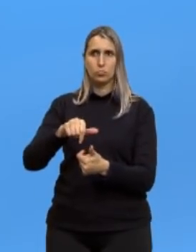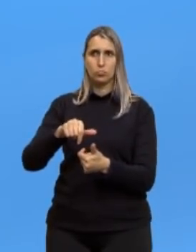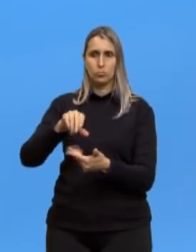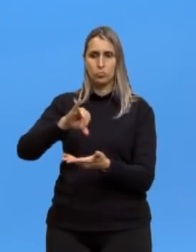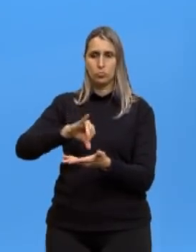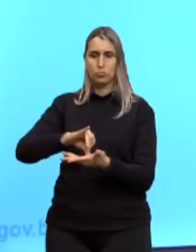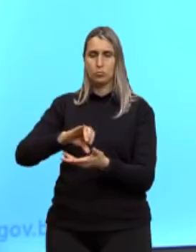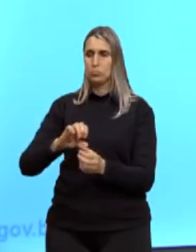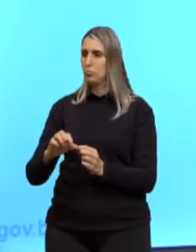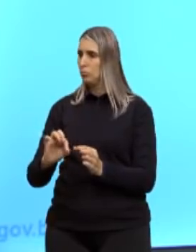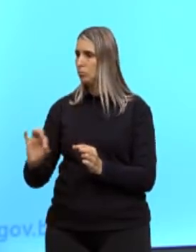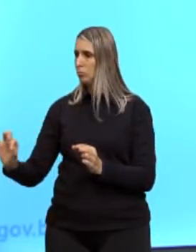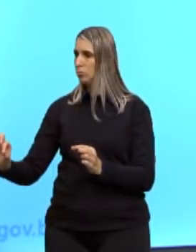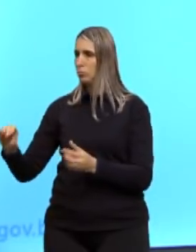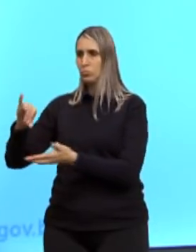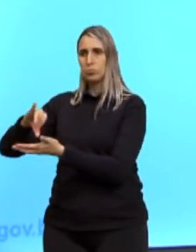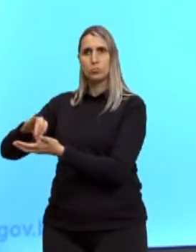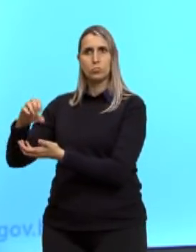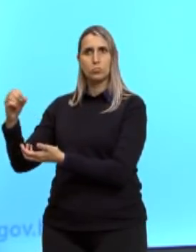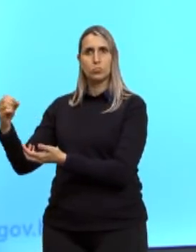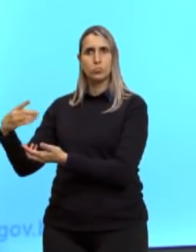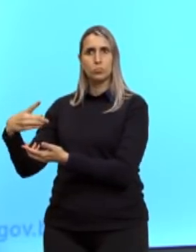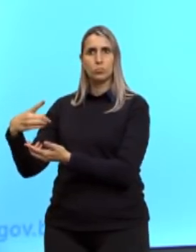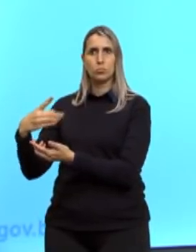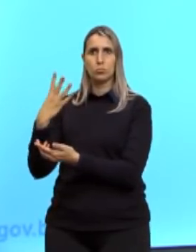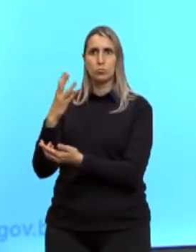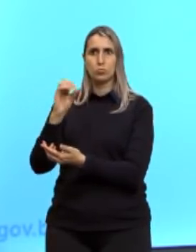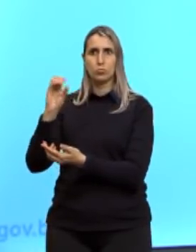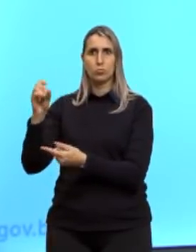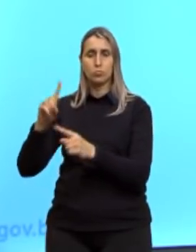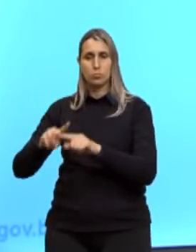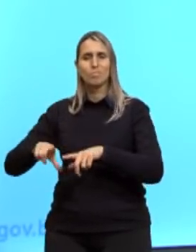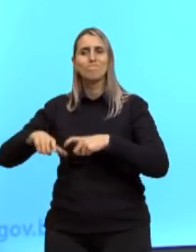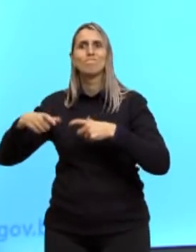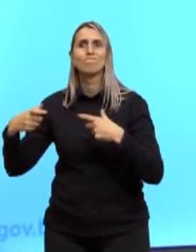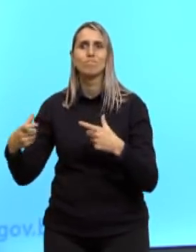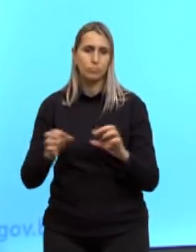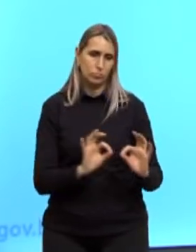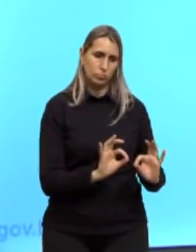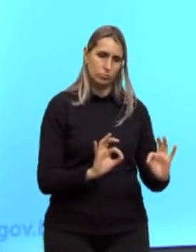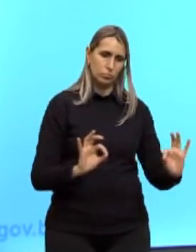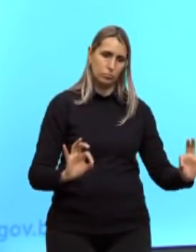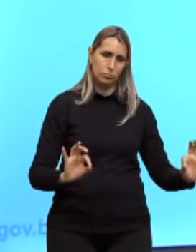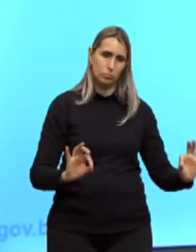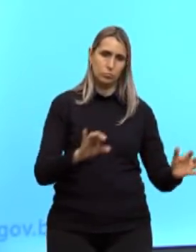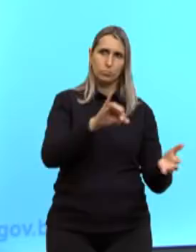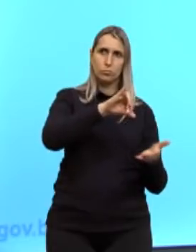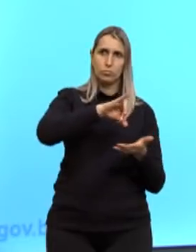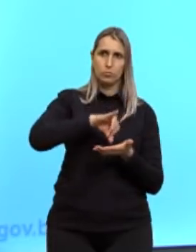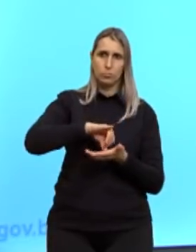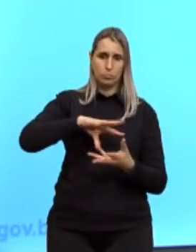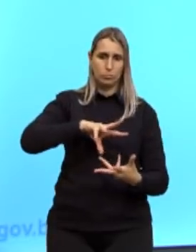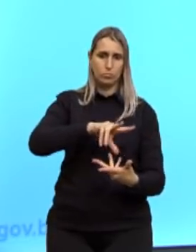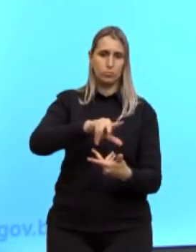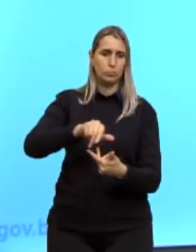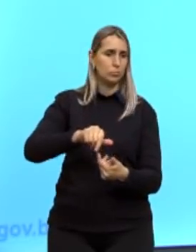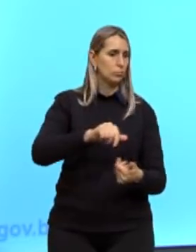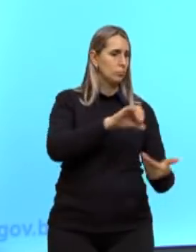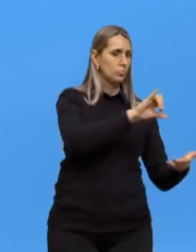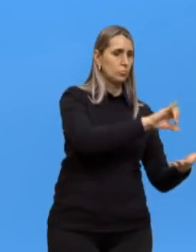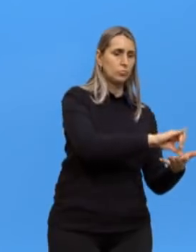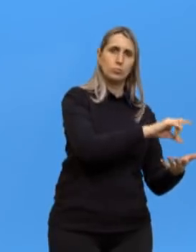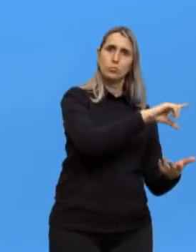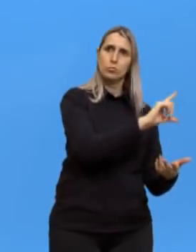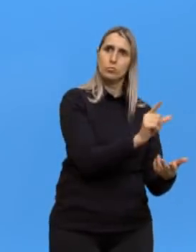centro é 400 vezes maior que a distância entre o centro da terra e lua